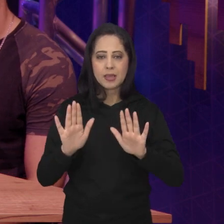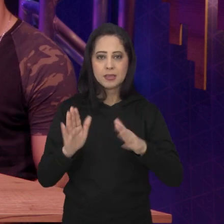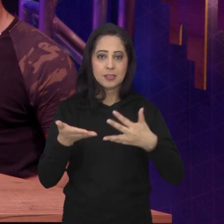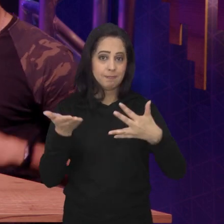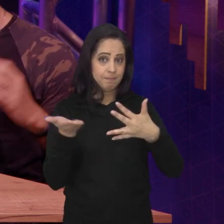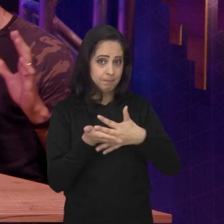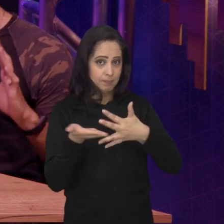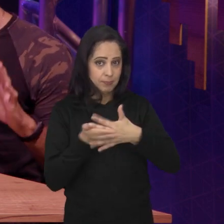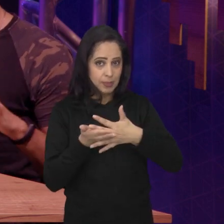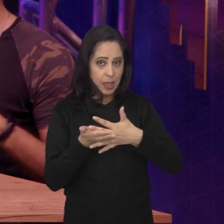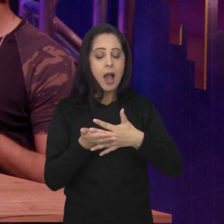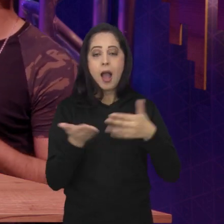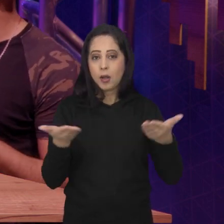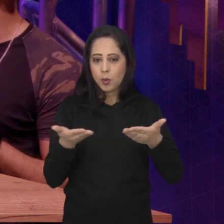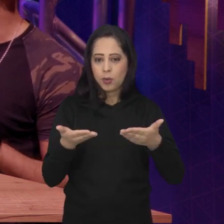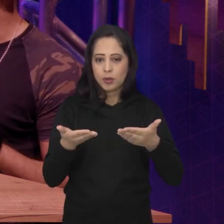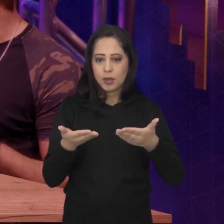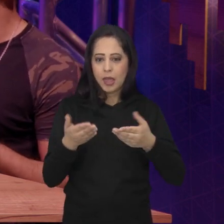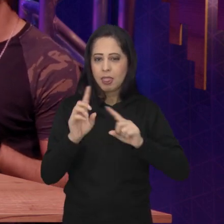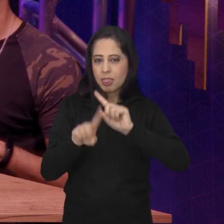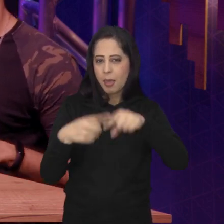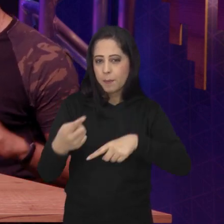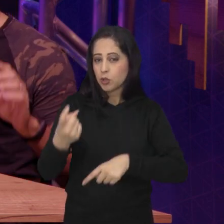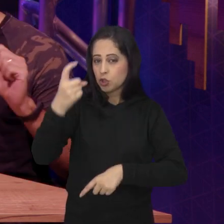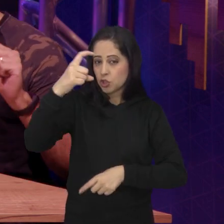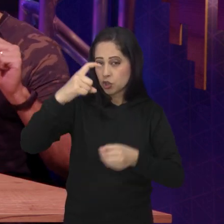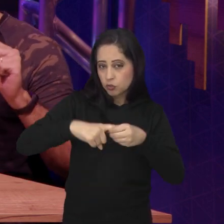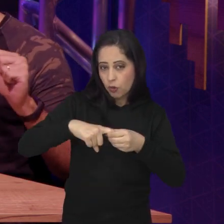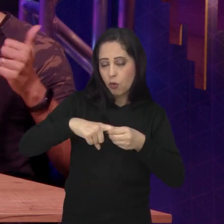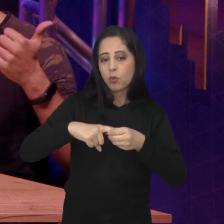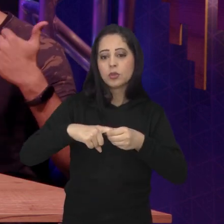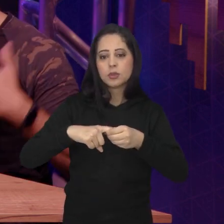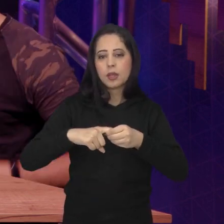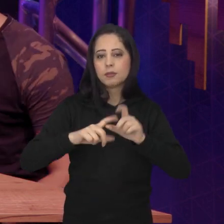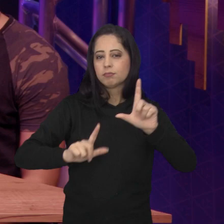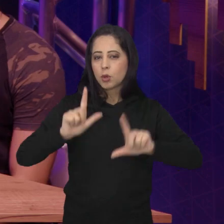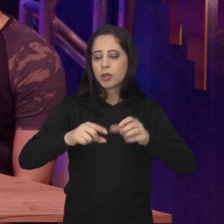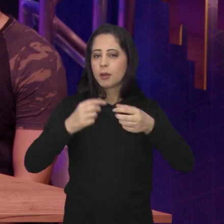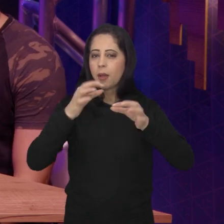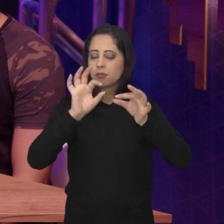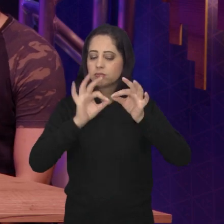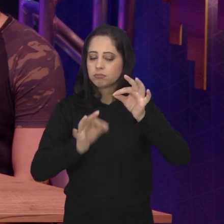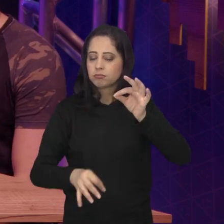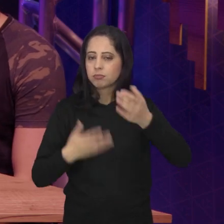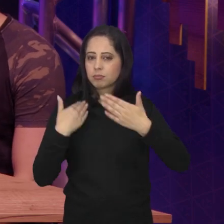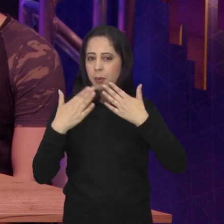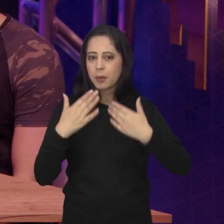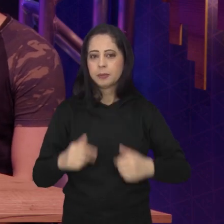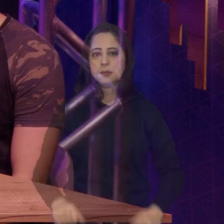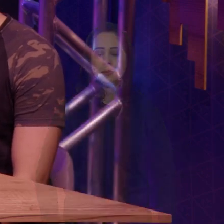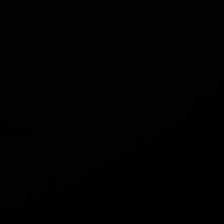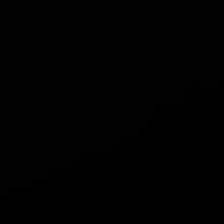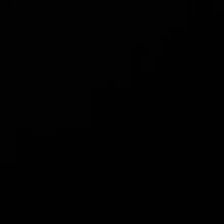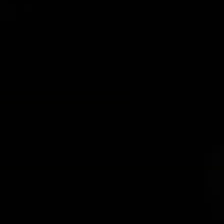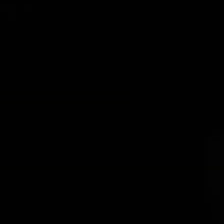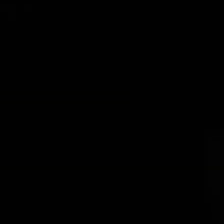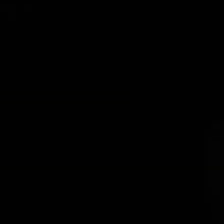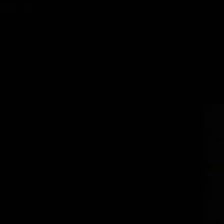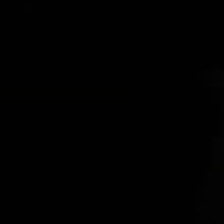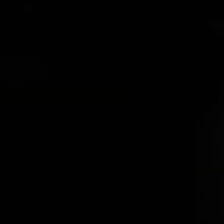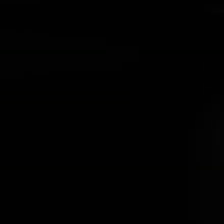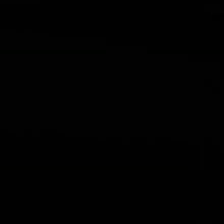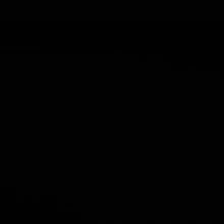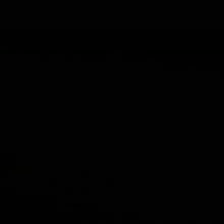coisas. Mas a gente vai fazer uma pausa, né, Vic? E voltamos para o próximo bloco e continuamos conversando.